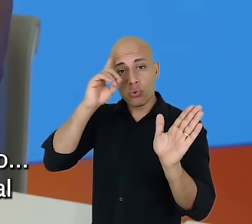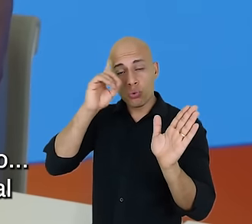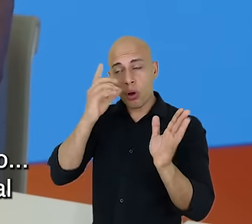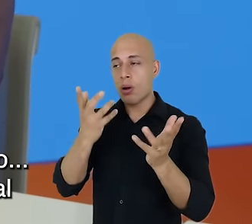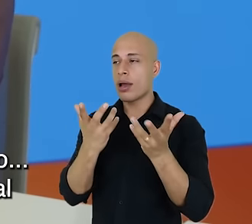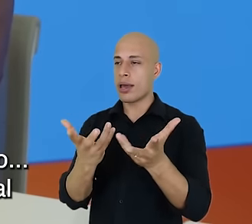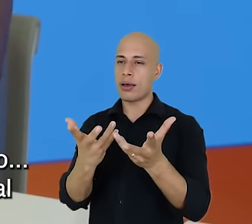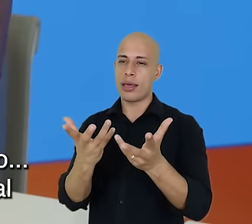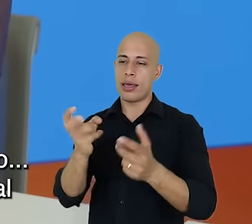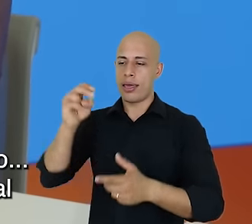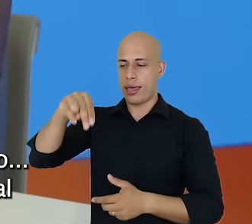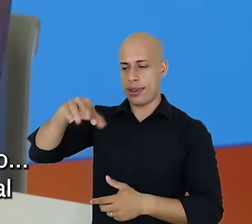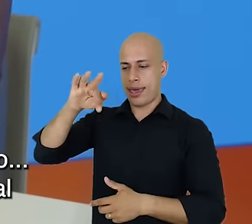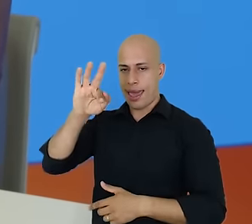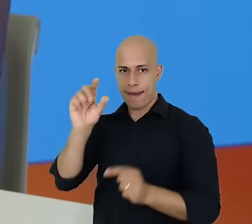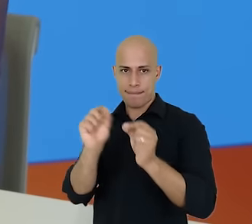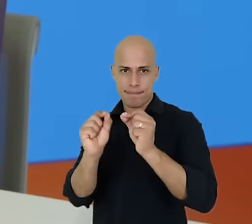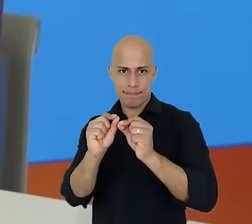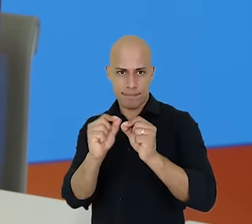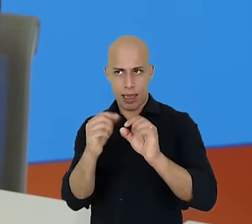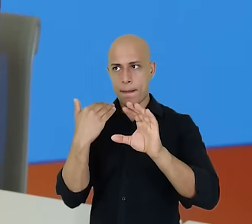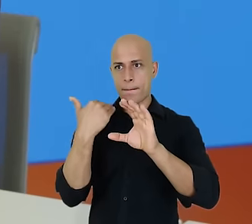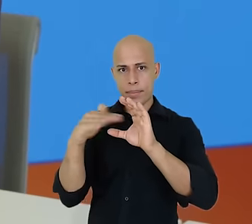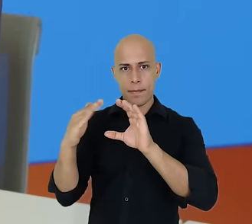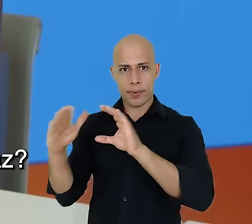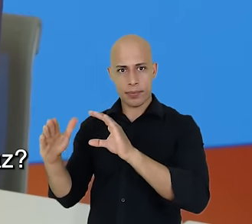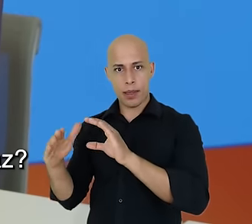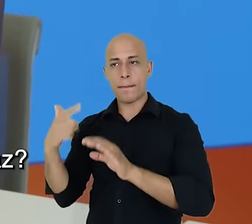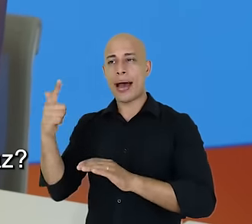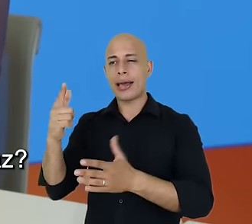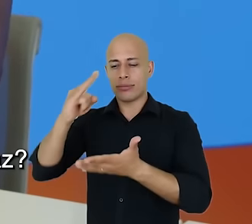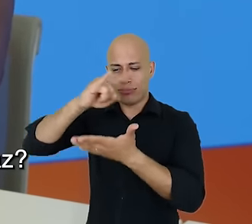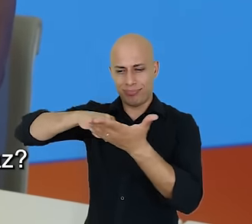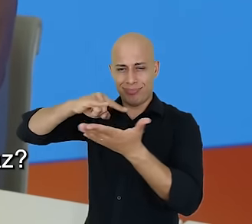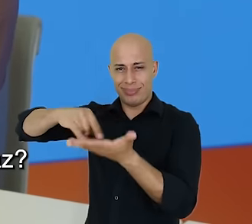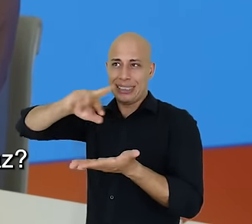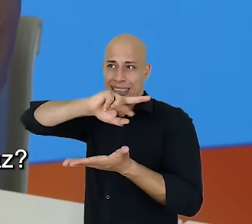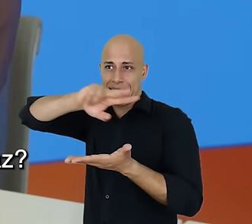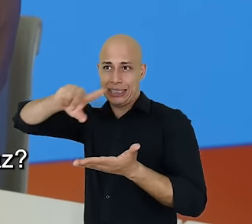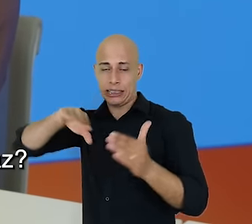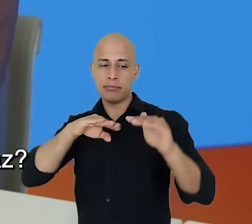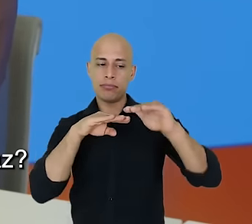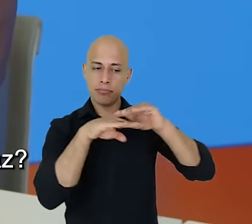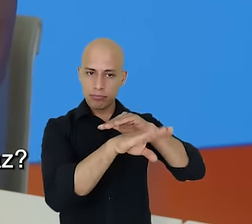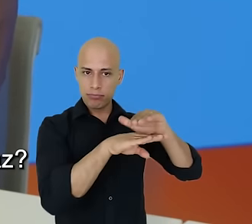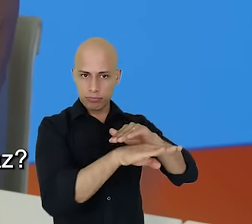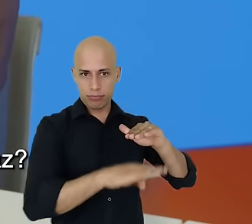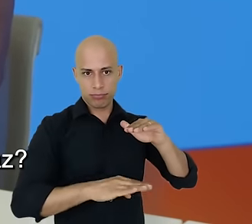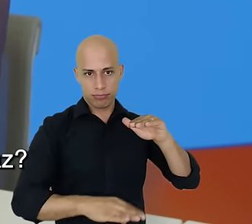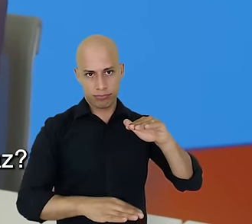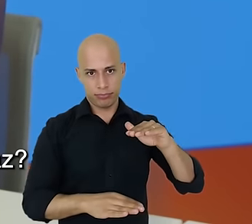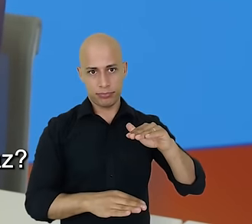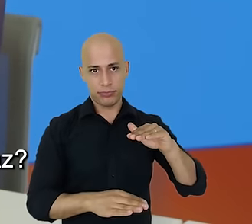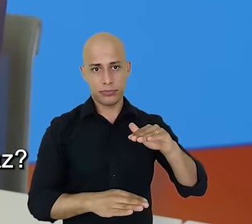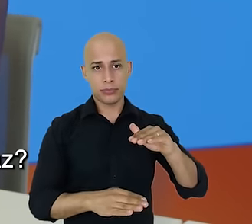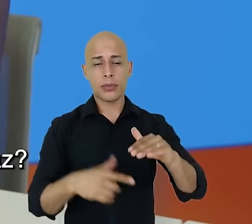espero É eu tô emitindo a minha nota fiscal e e arquivo esses documentos que mais que ele faz ele consegue fazer o uso de dois